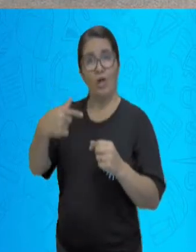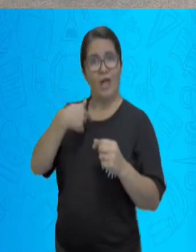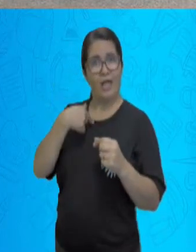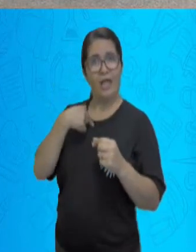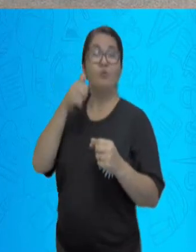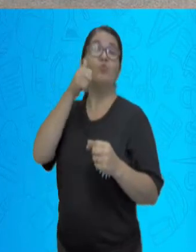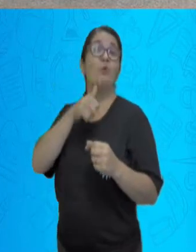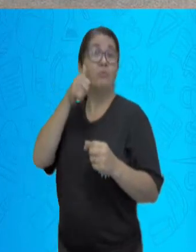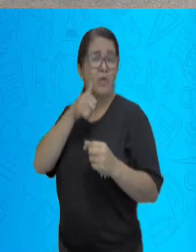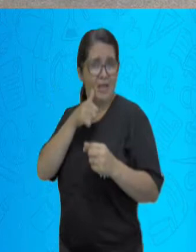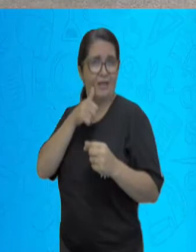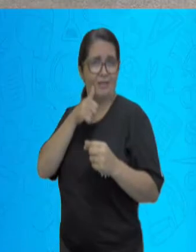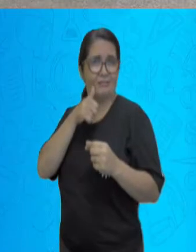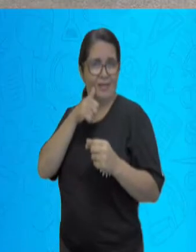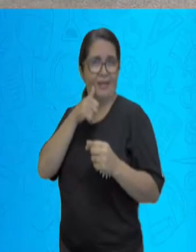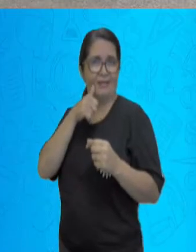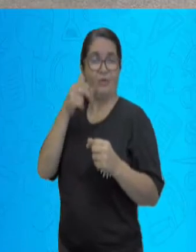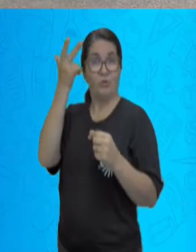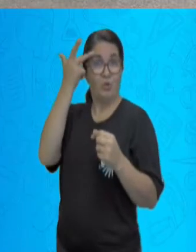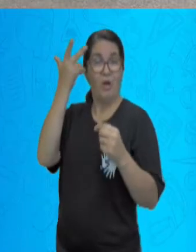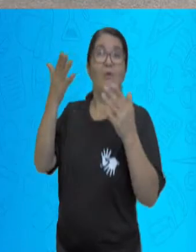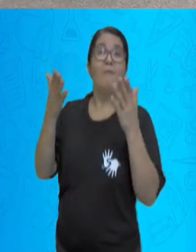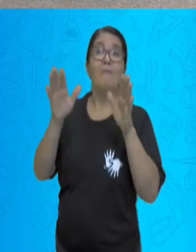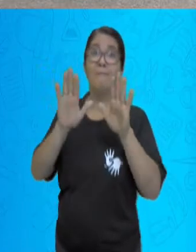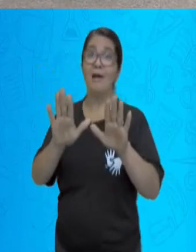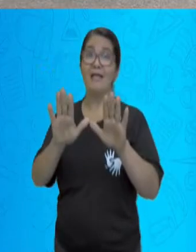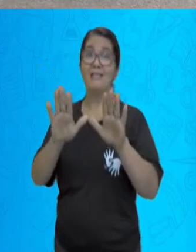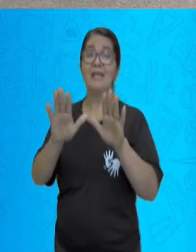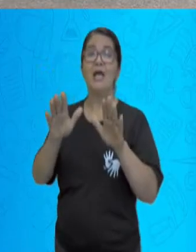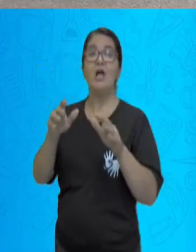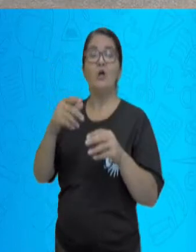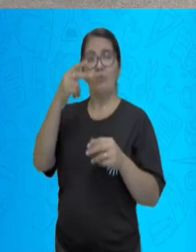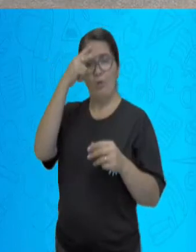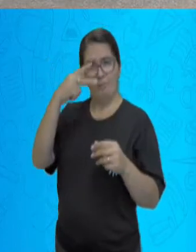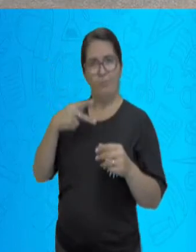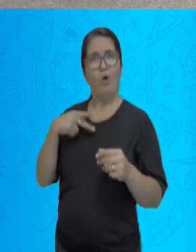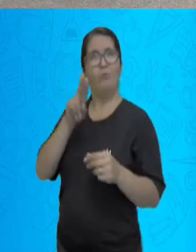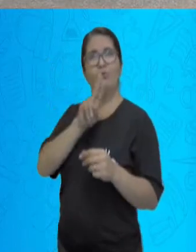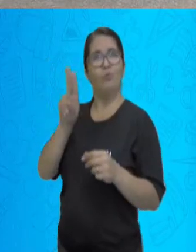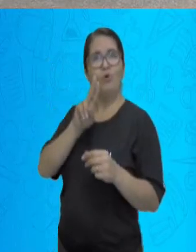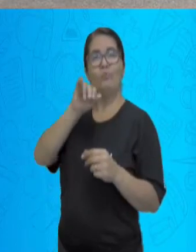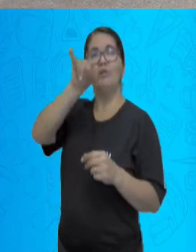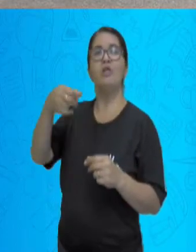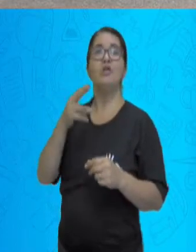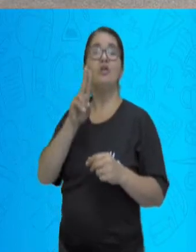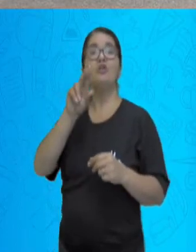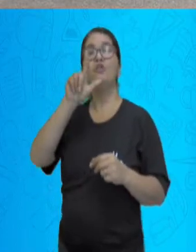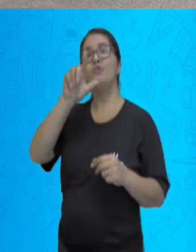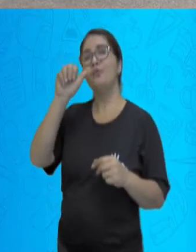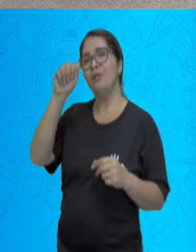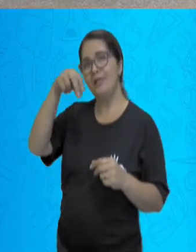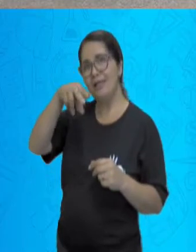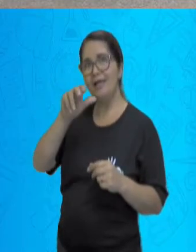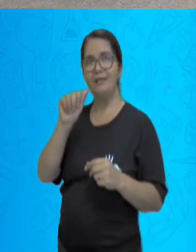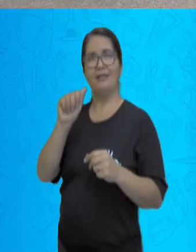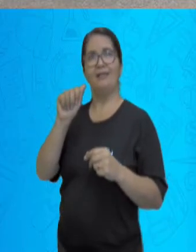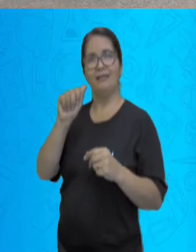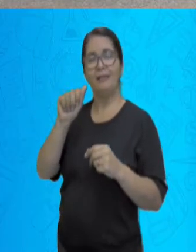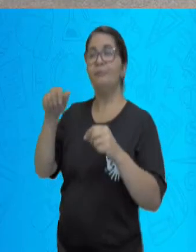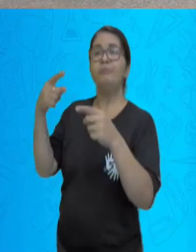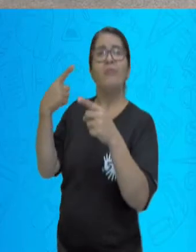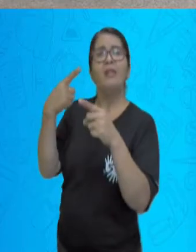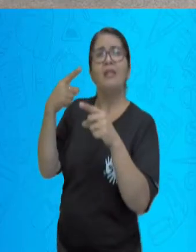várias pessoas. Outro exemplo, Belo Horizonte, Brasil. Perceberam? É algo